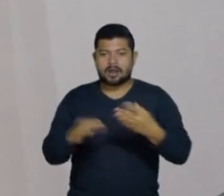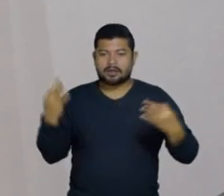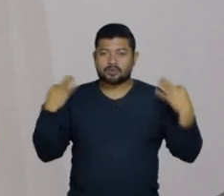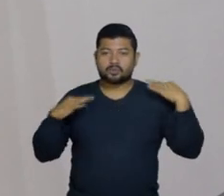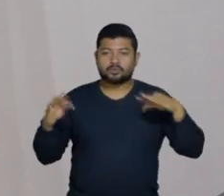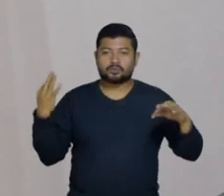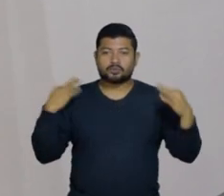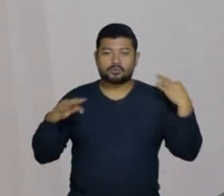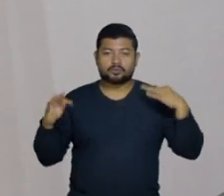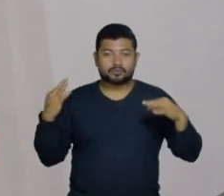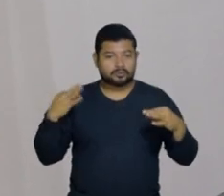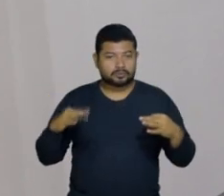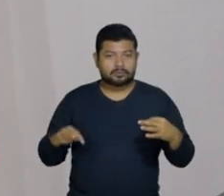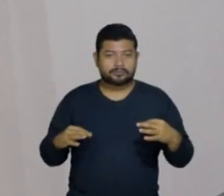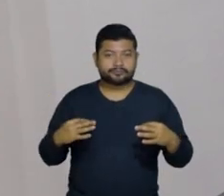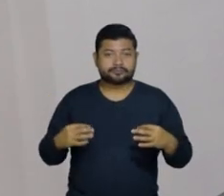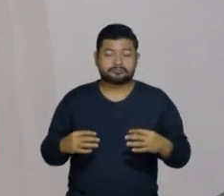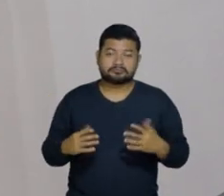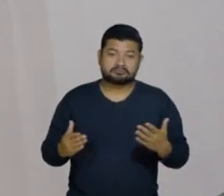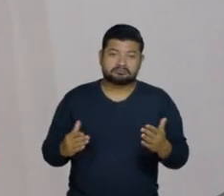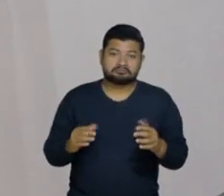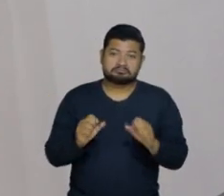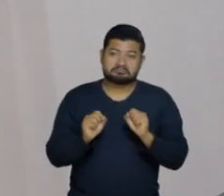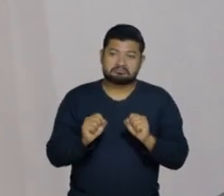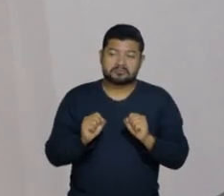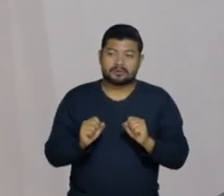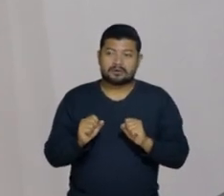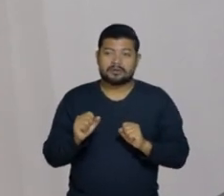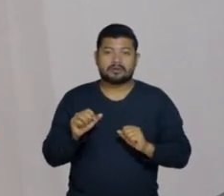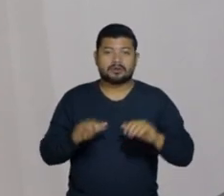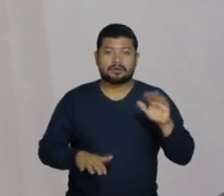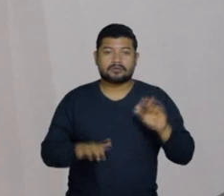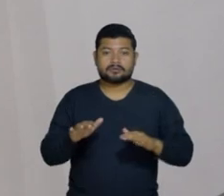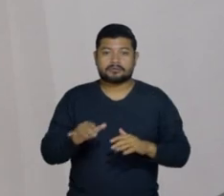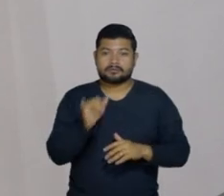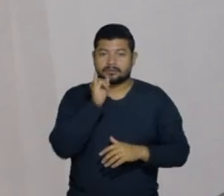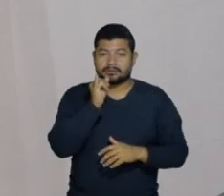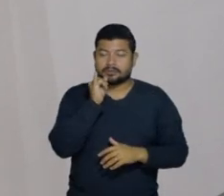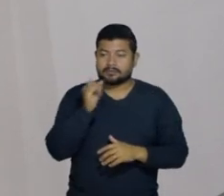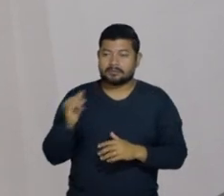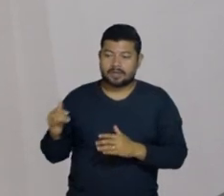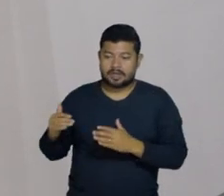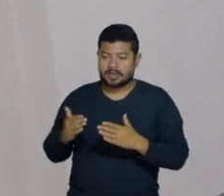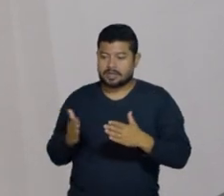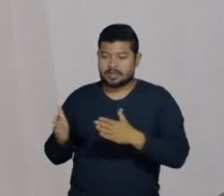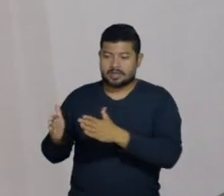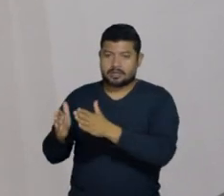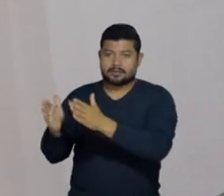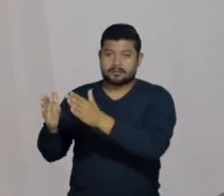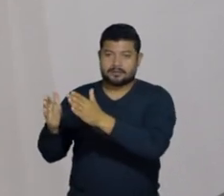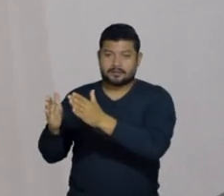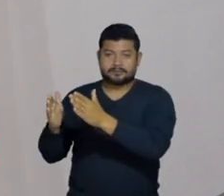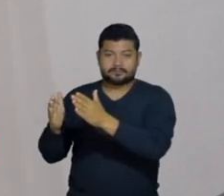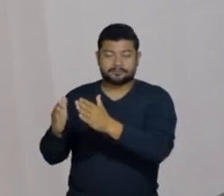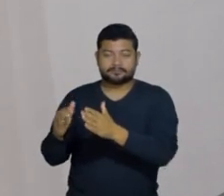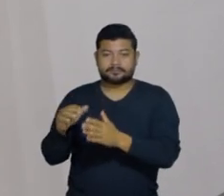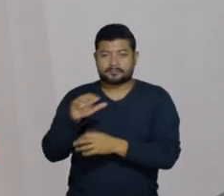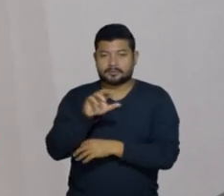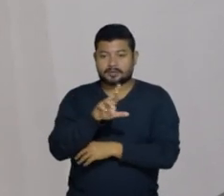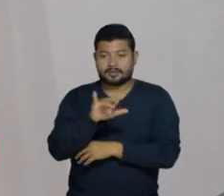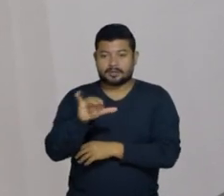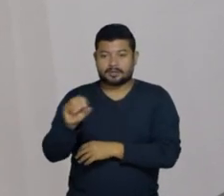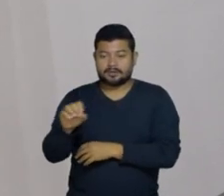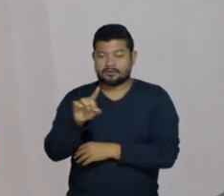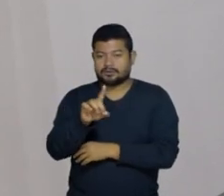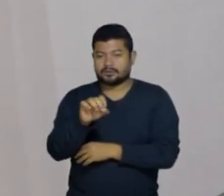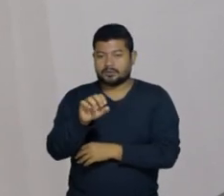alternativa quando, porventura, a Serra do Rio do Rastro ficar trancada. A Serra do Corvo